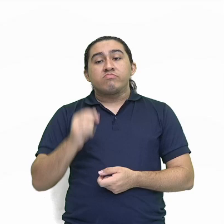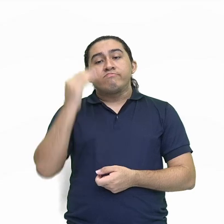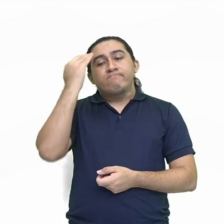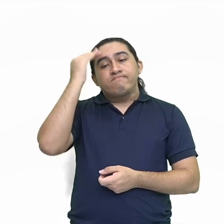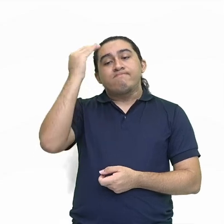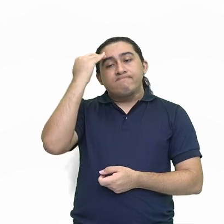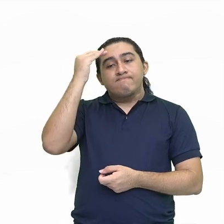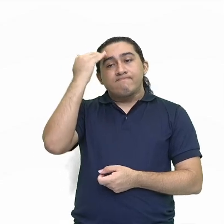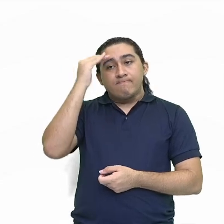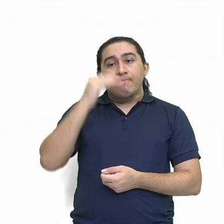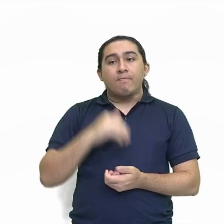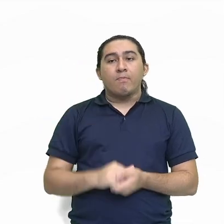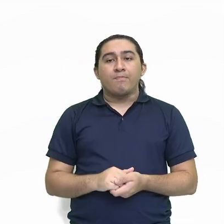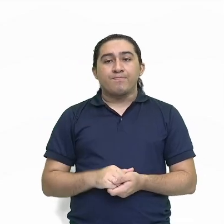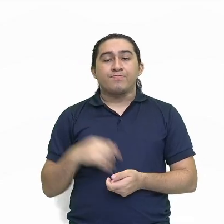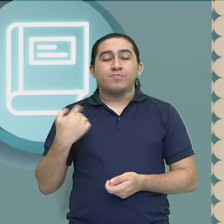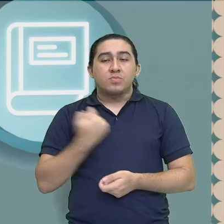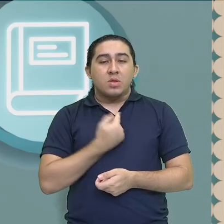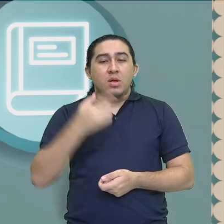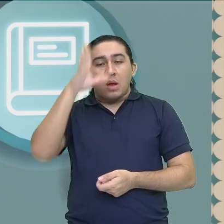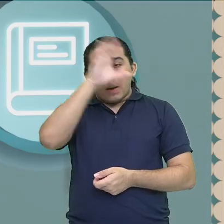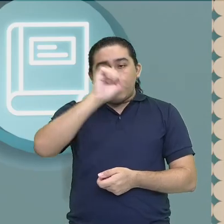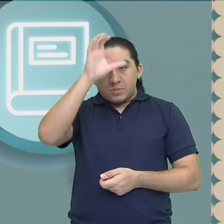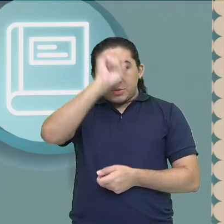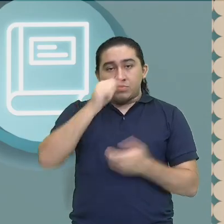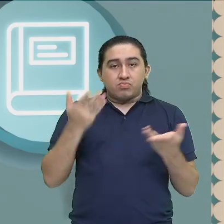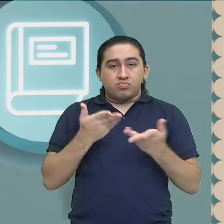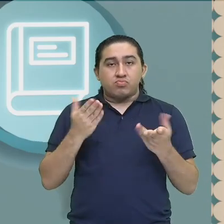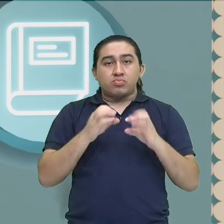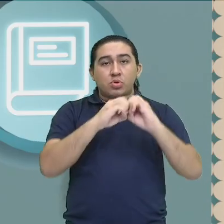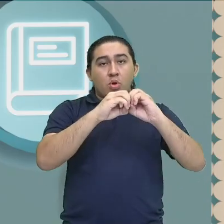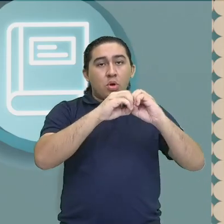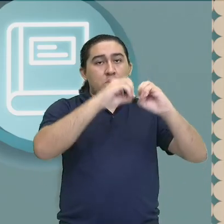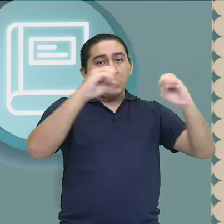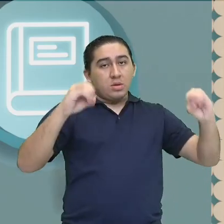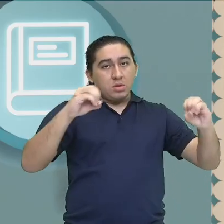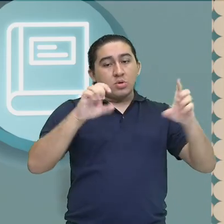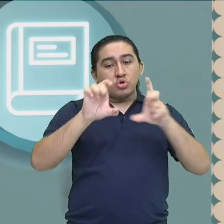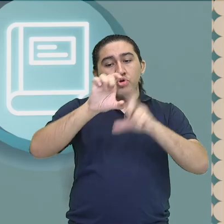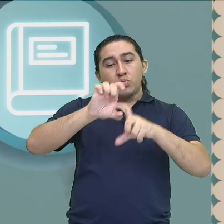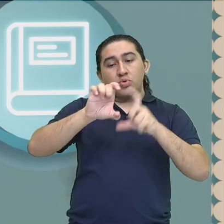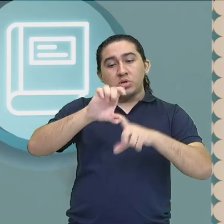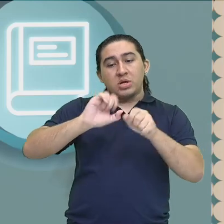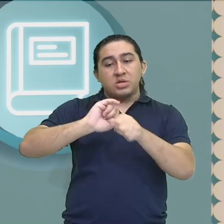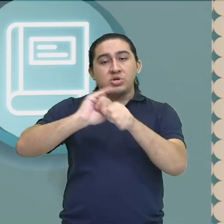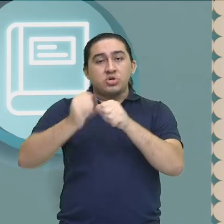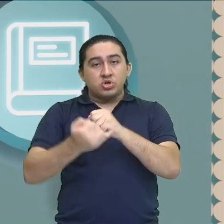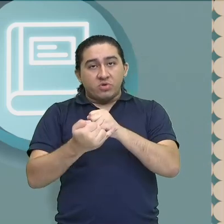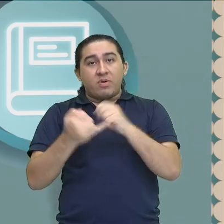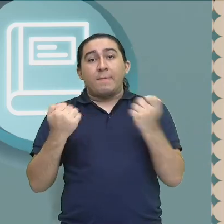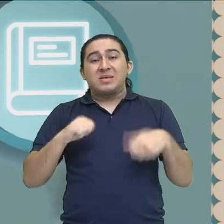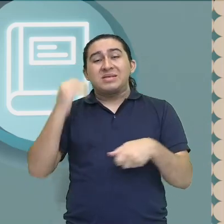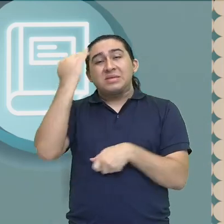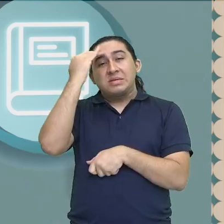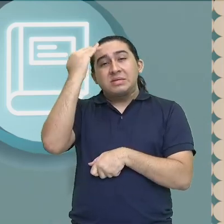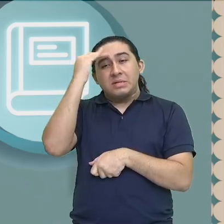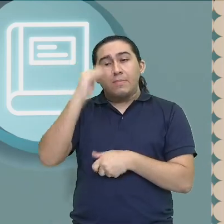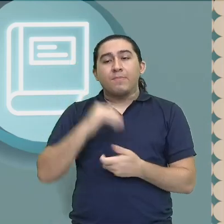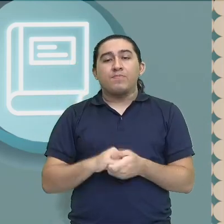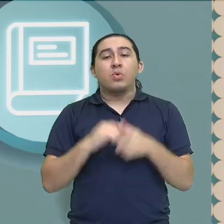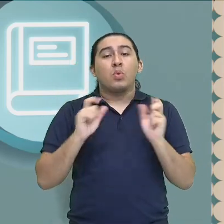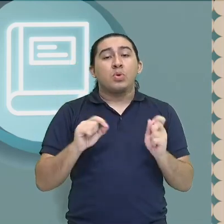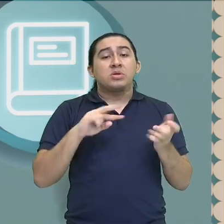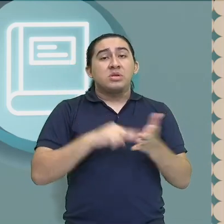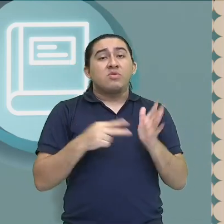situar, né, que nós vamos aprender agora orações subordinadas adjetivas. Então, a gente precisa saber o que é